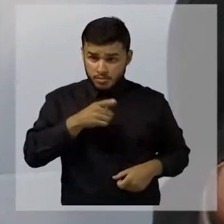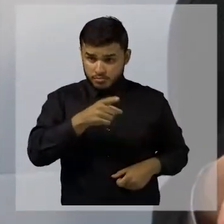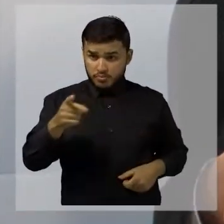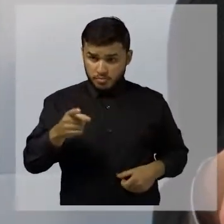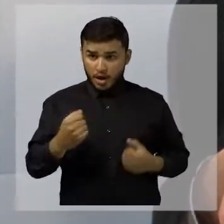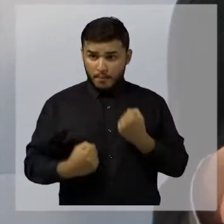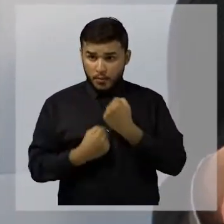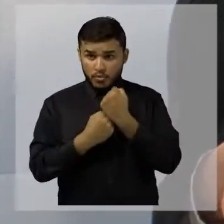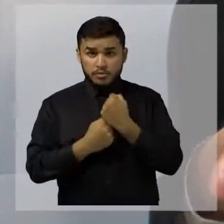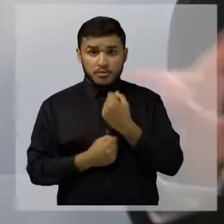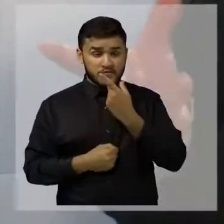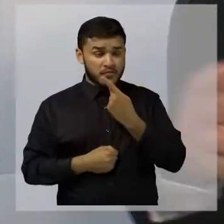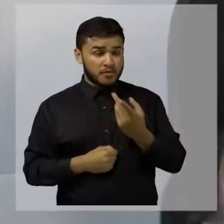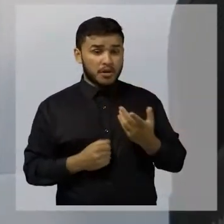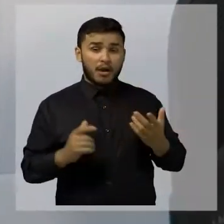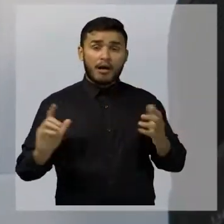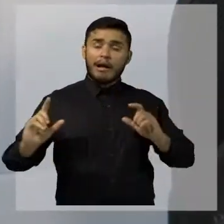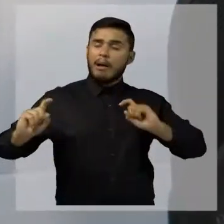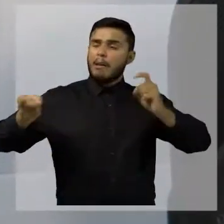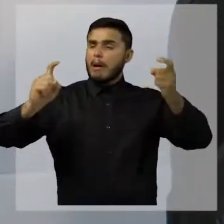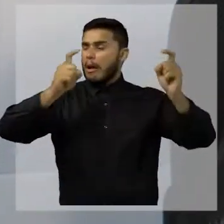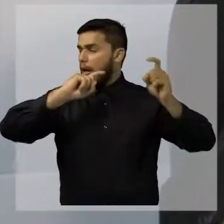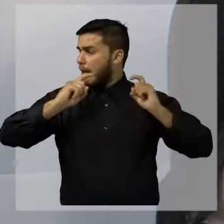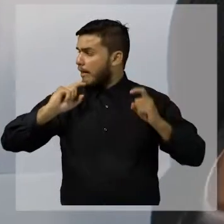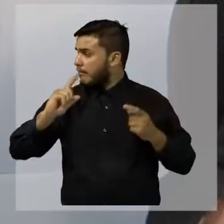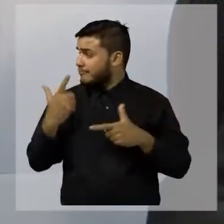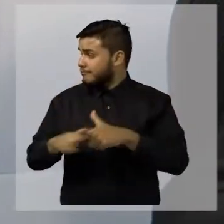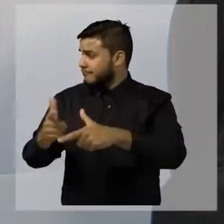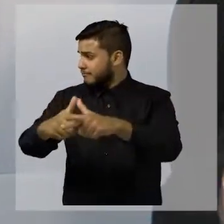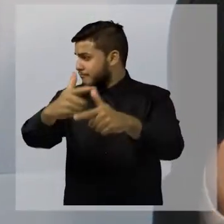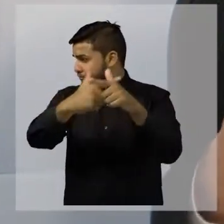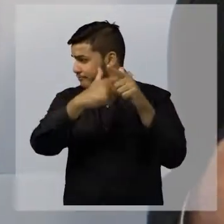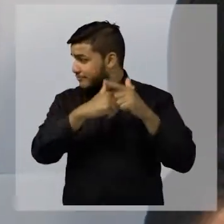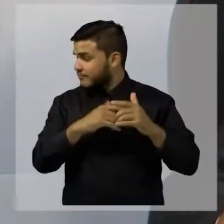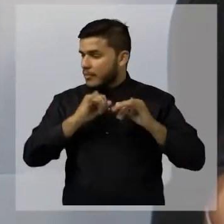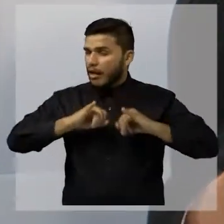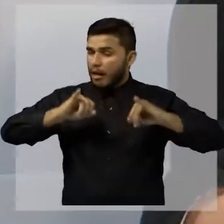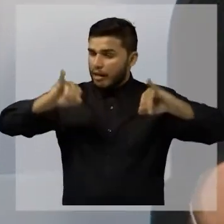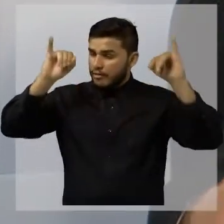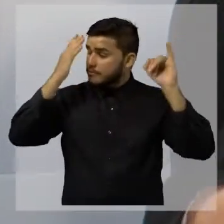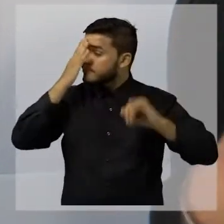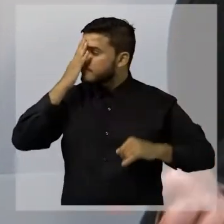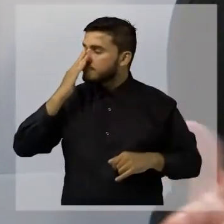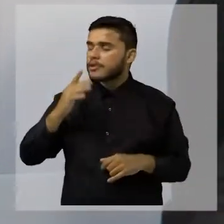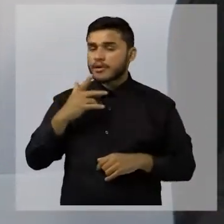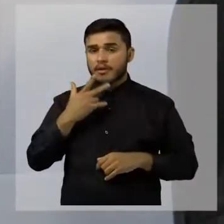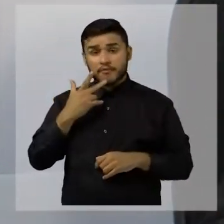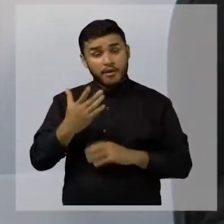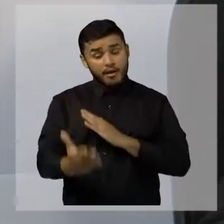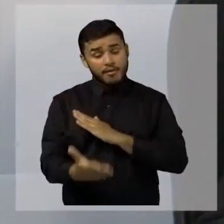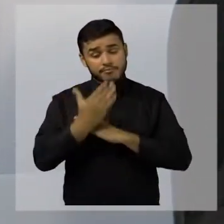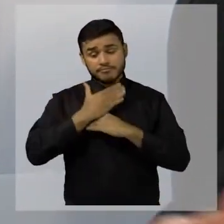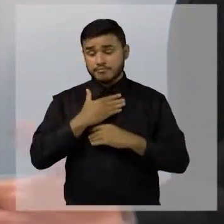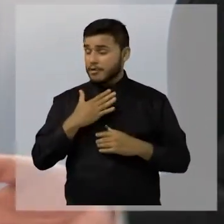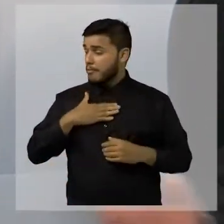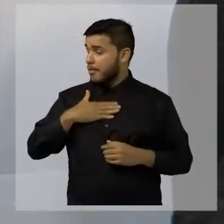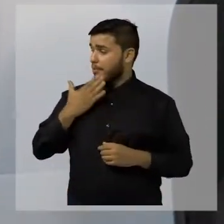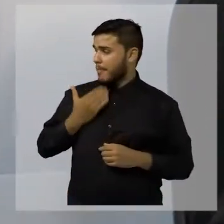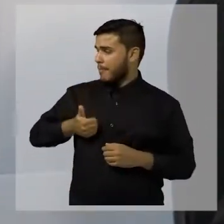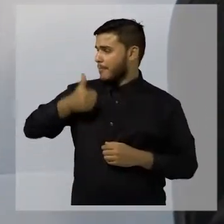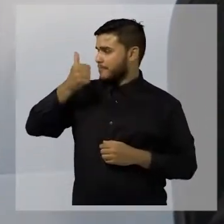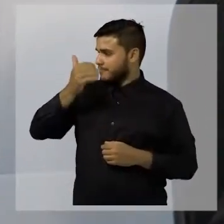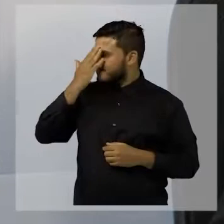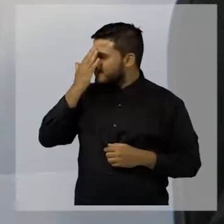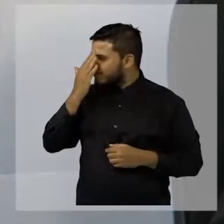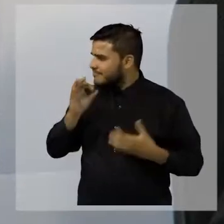batalha midiática e que literalmente vai ocupando o espaço de debate,